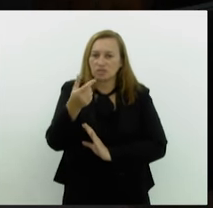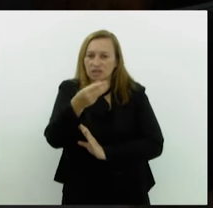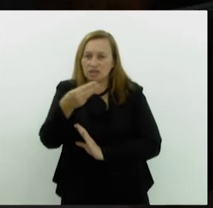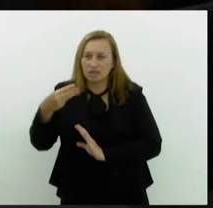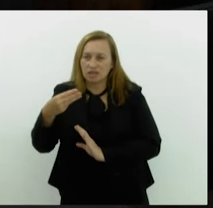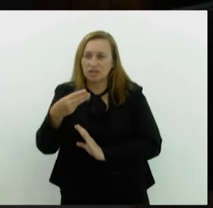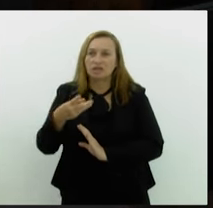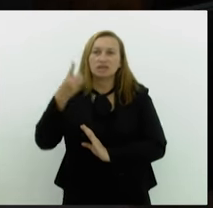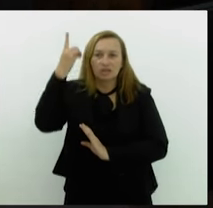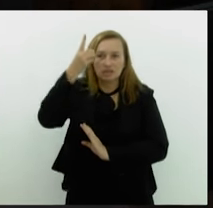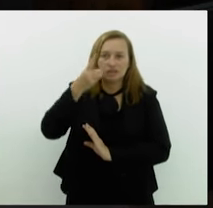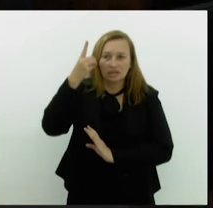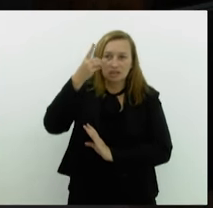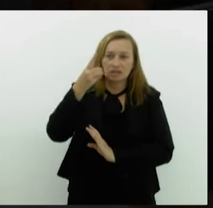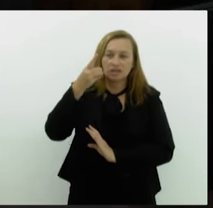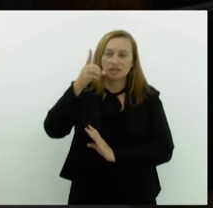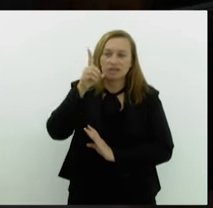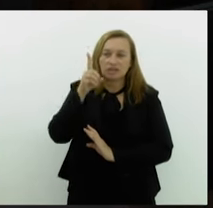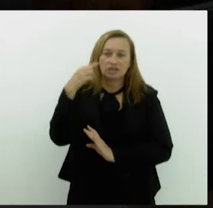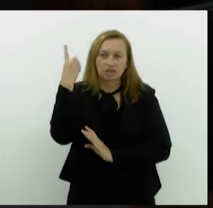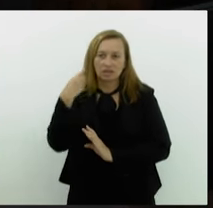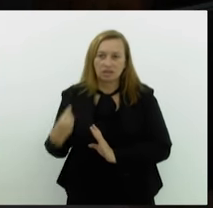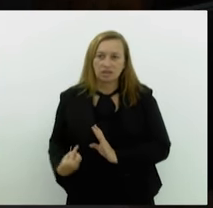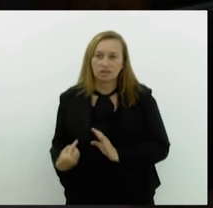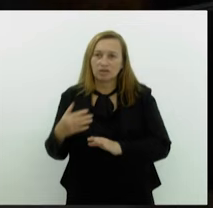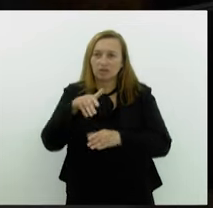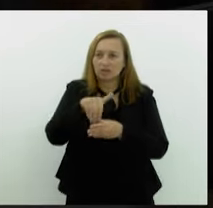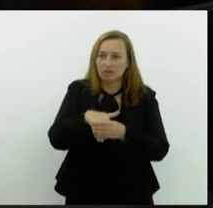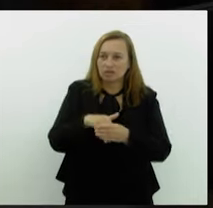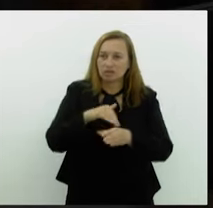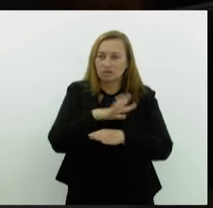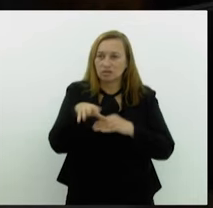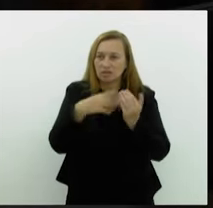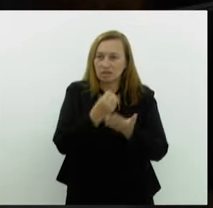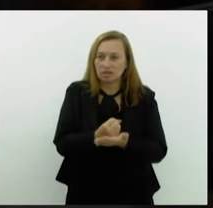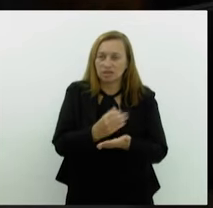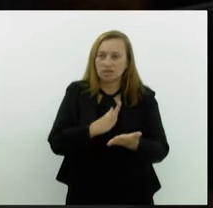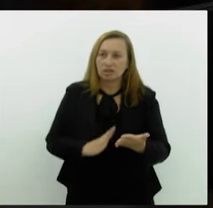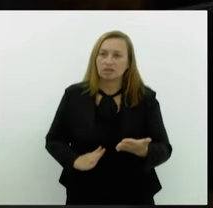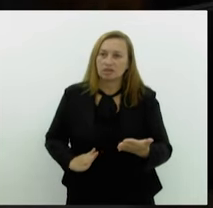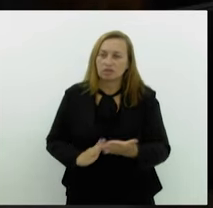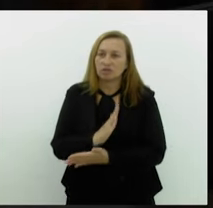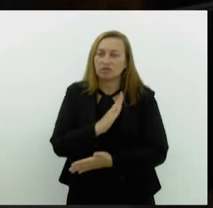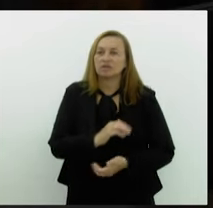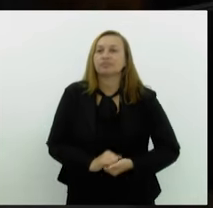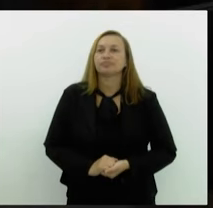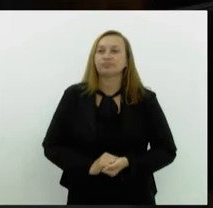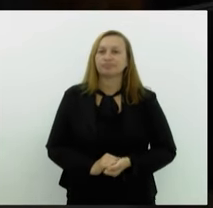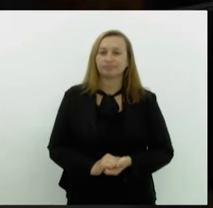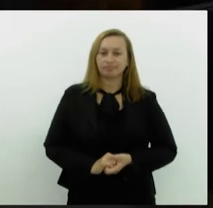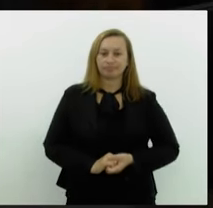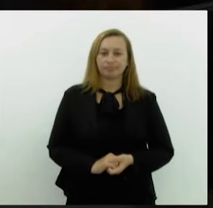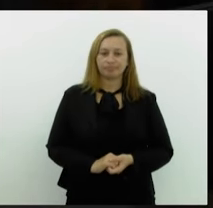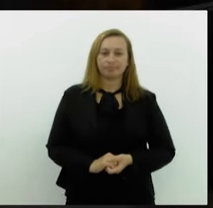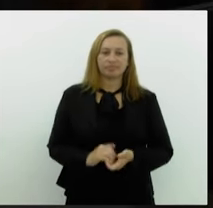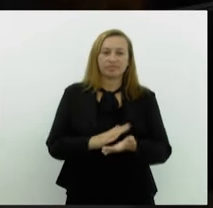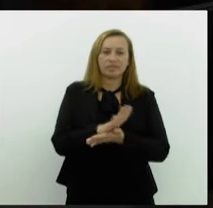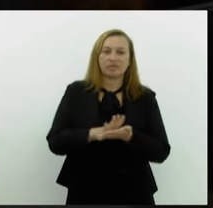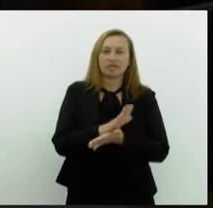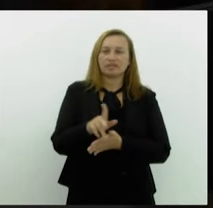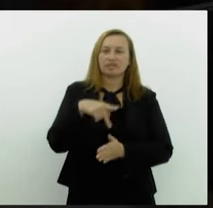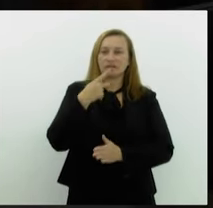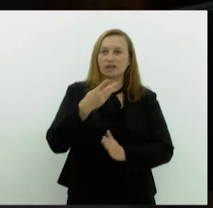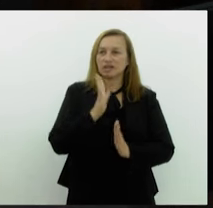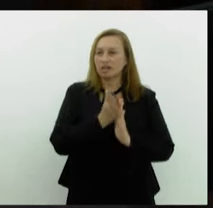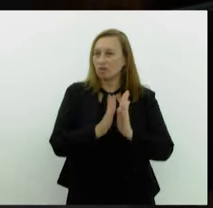376/2023, da deputada Dani Balbi. Em votação, senhores que aprovam, aprovado. Nada mais